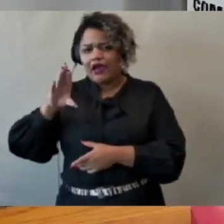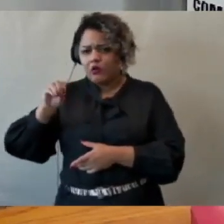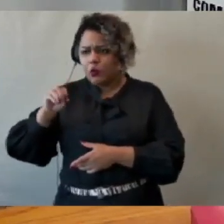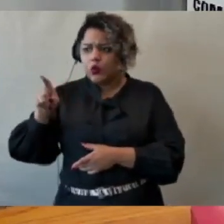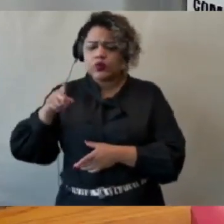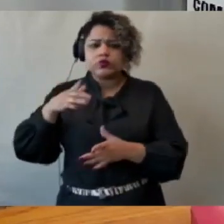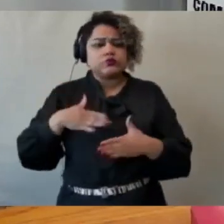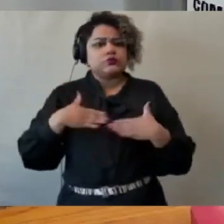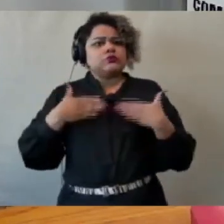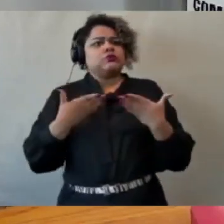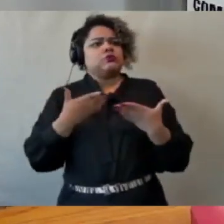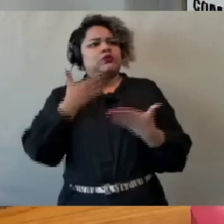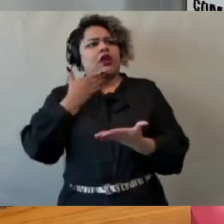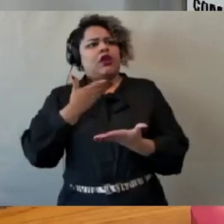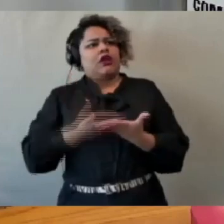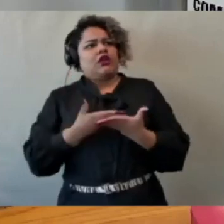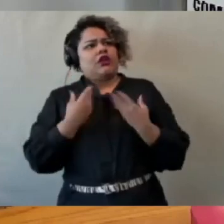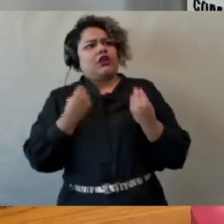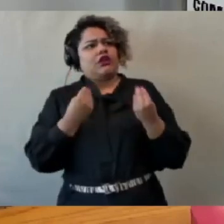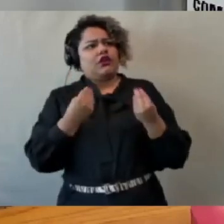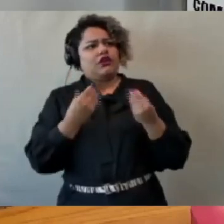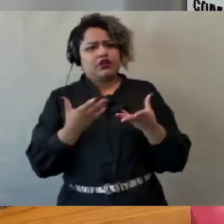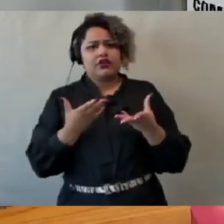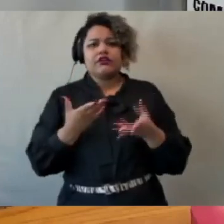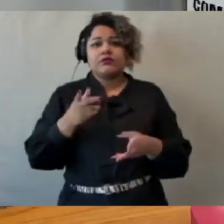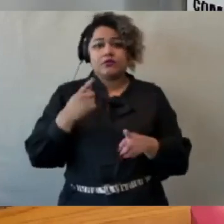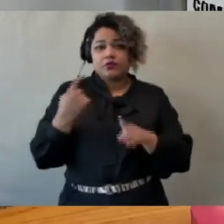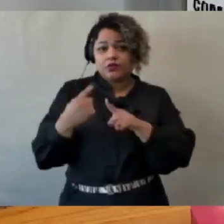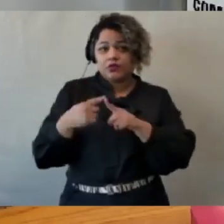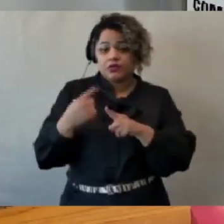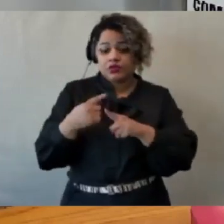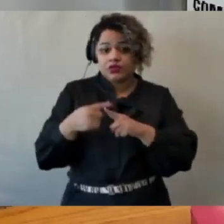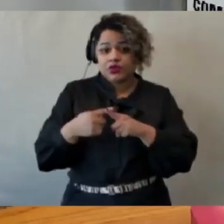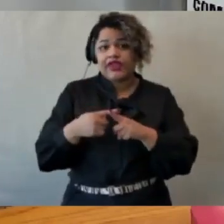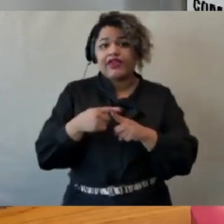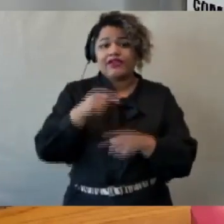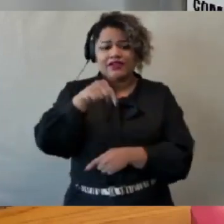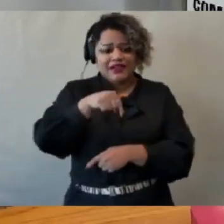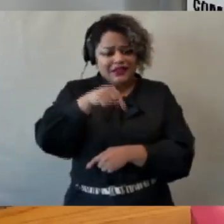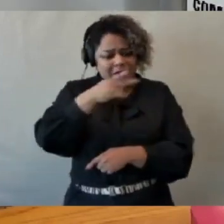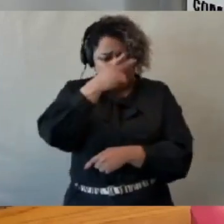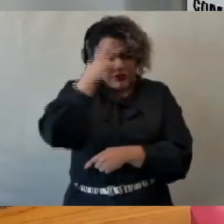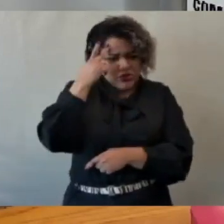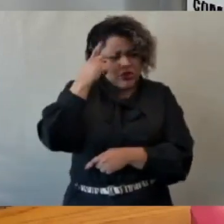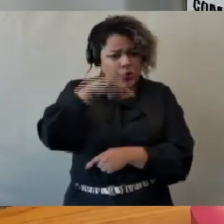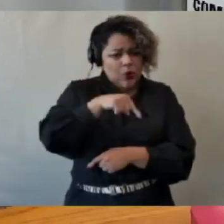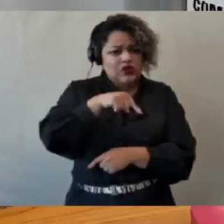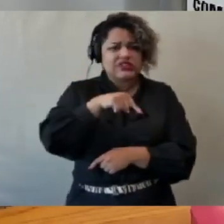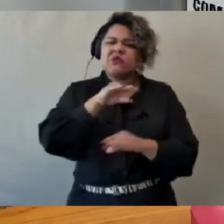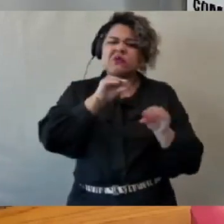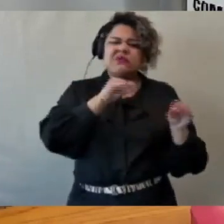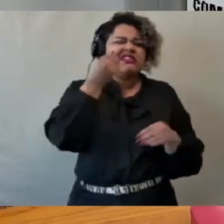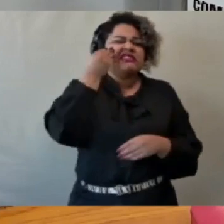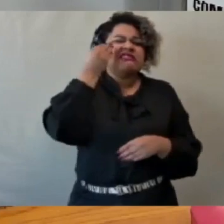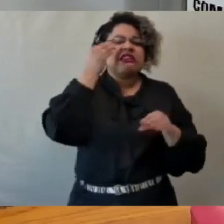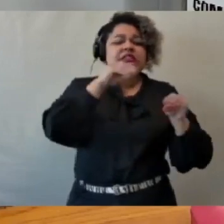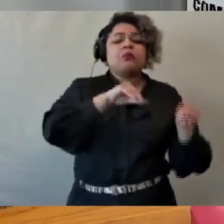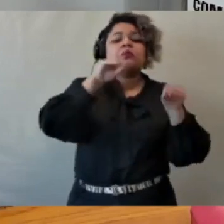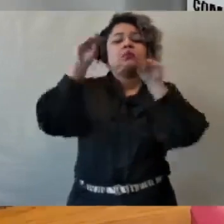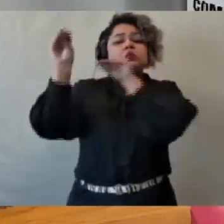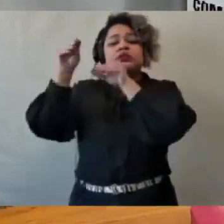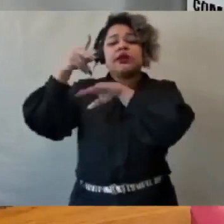A gente vê aqui em Belo Horizonte que as pessoas saem daqui para ir para Portugal, achando que lá vai ter uma vida melhor.